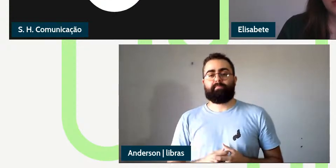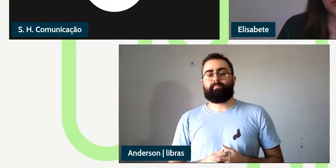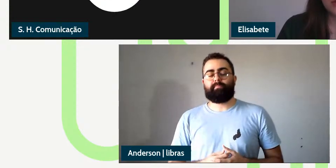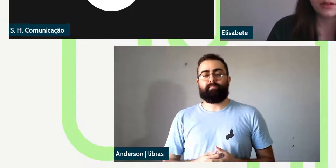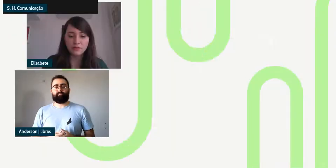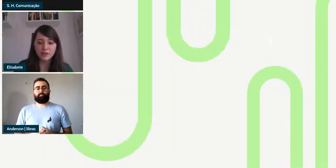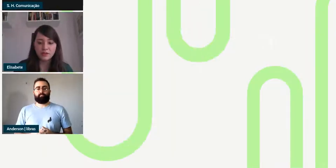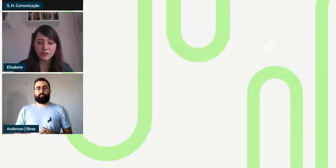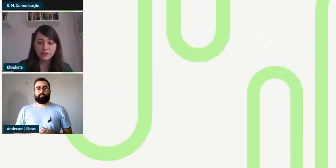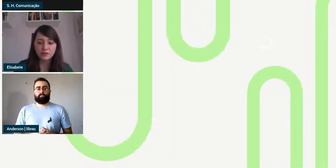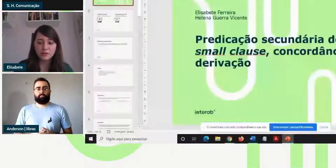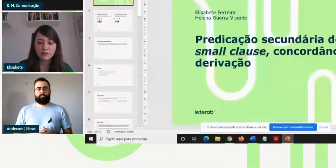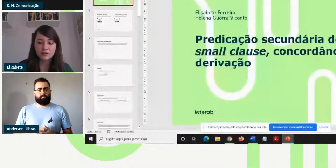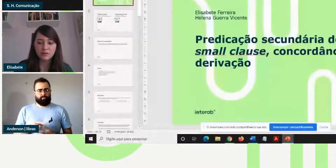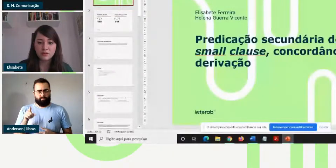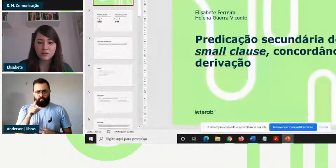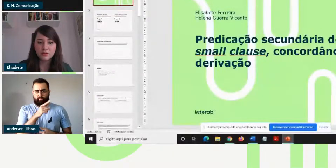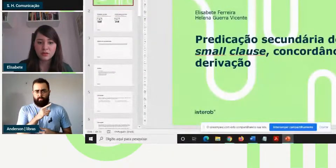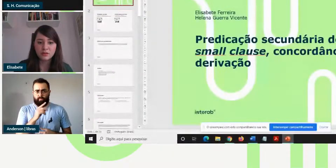vocês estão vendo